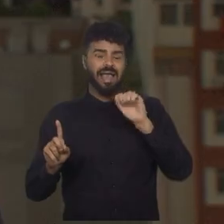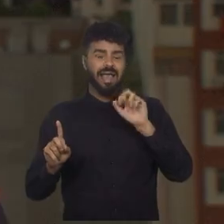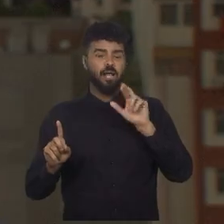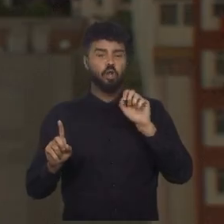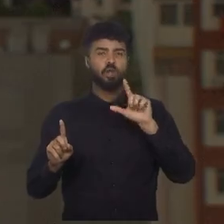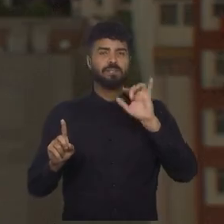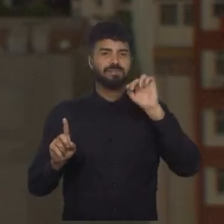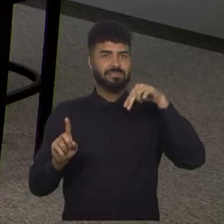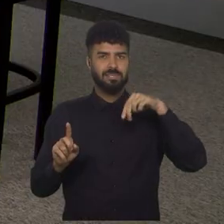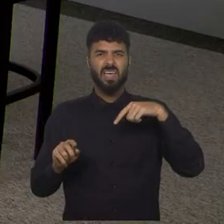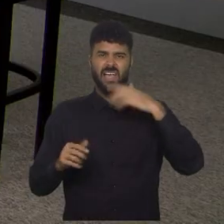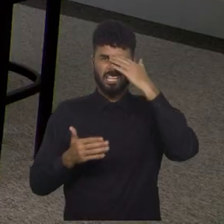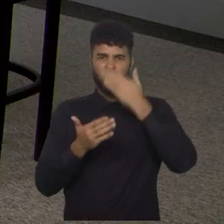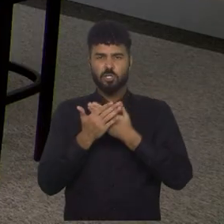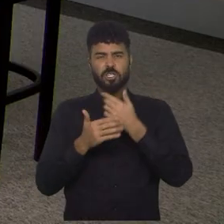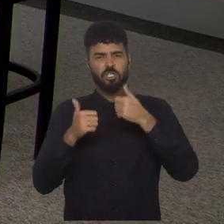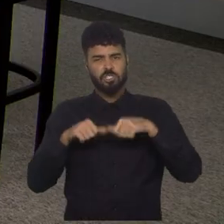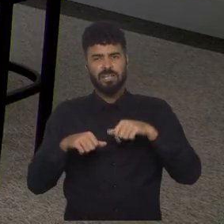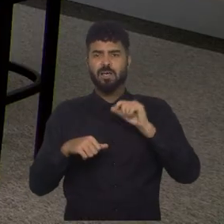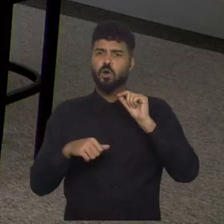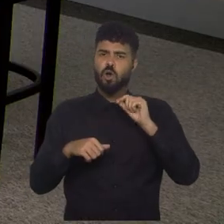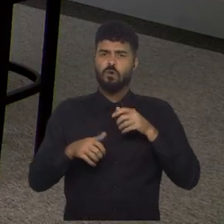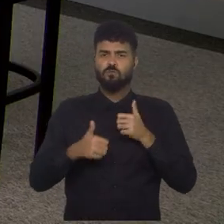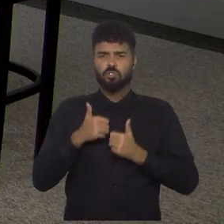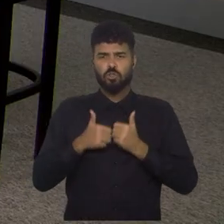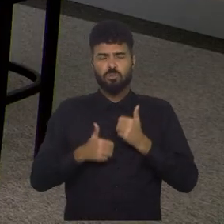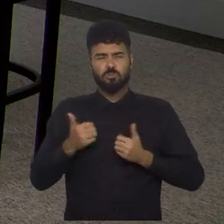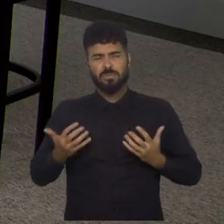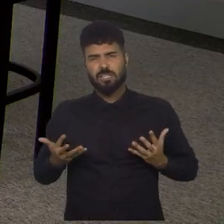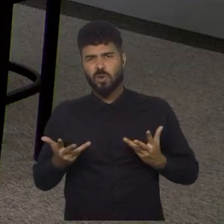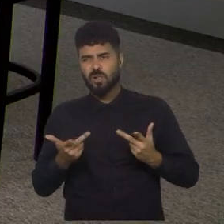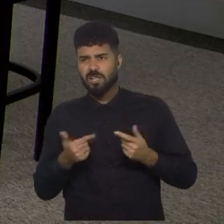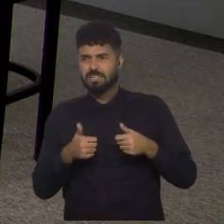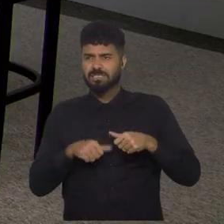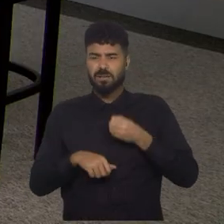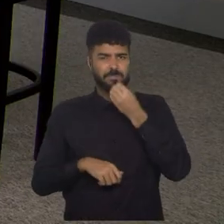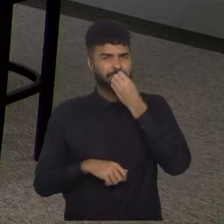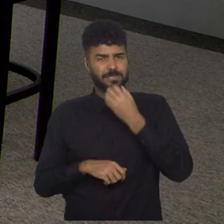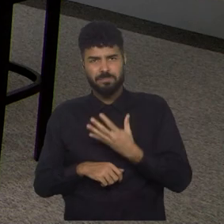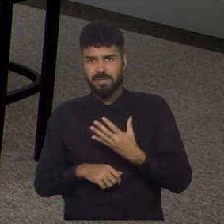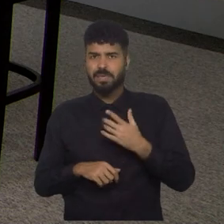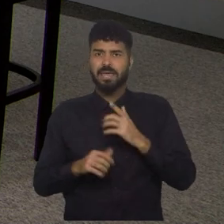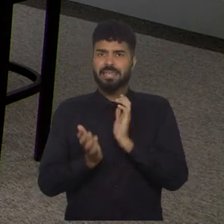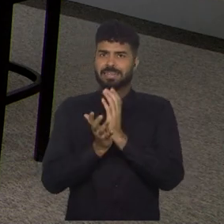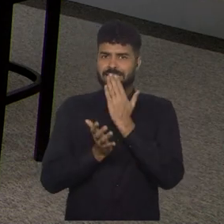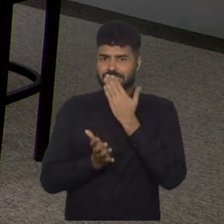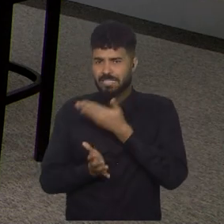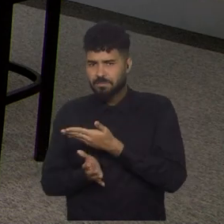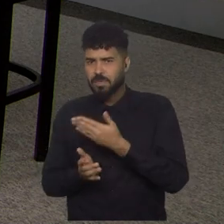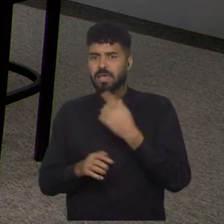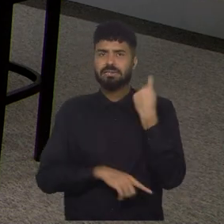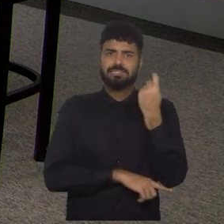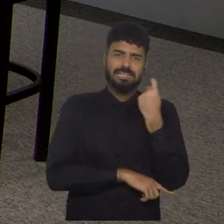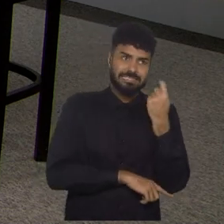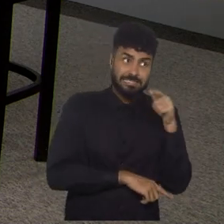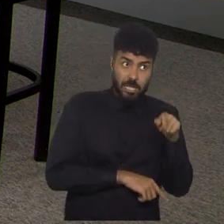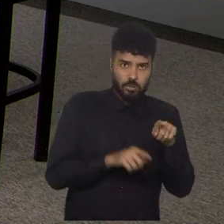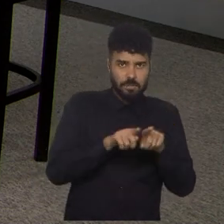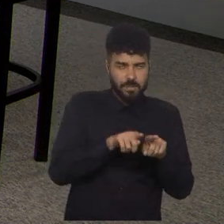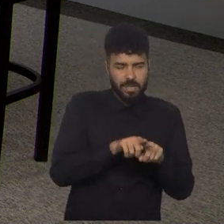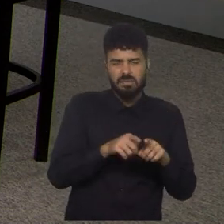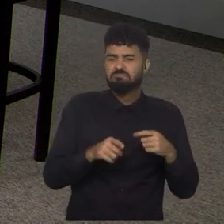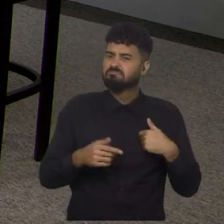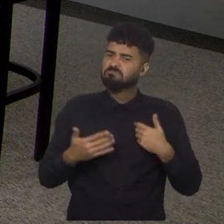Acho que ela tá fazendo um futebol espetacular, tá vindo muito bem, seja no clube, seja na seleção mesmo. Então,